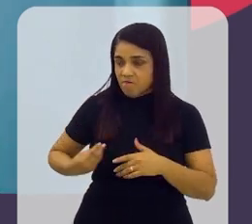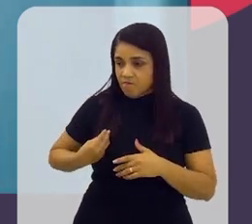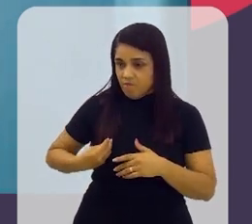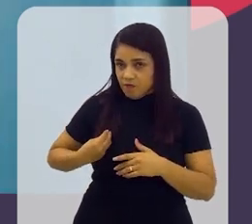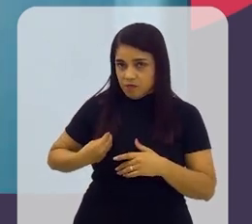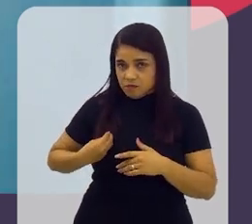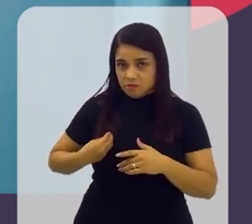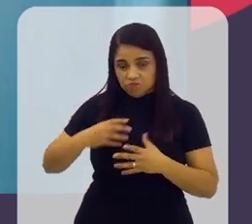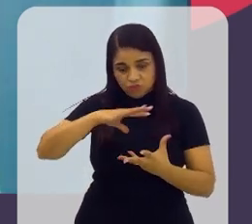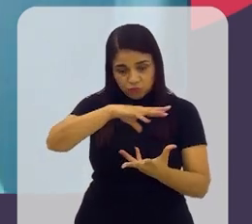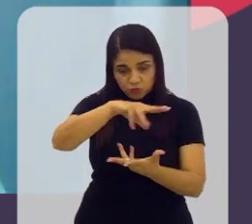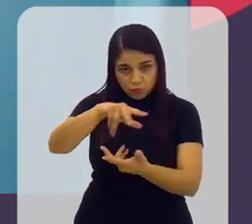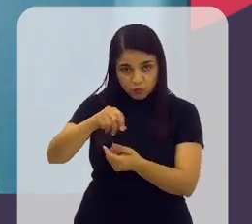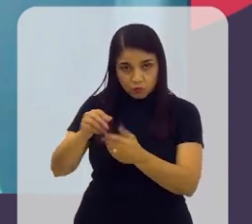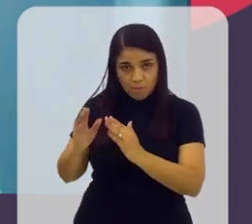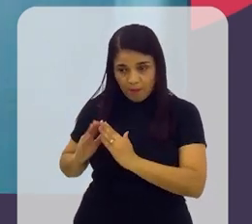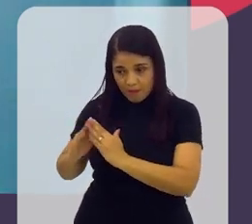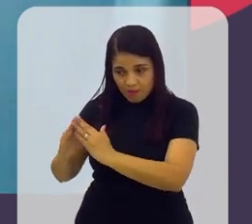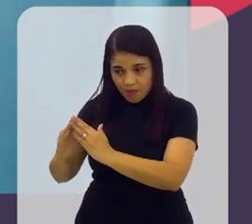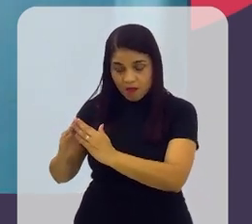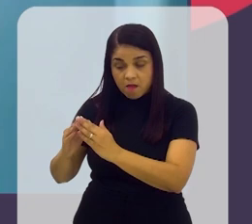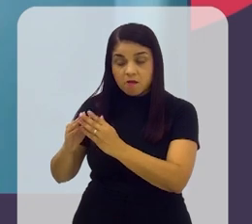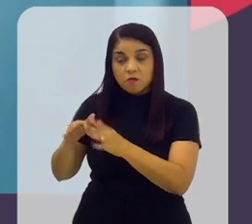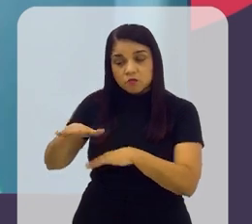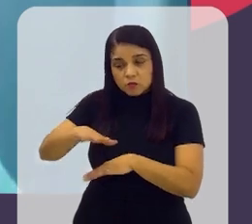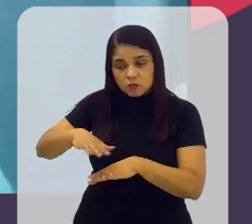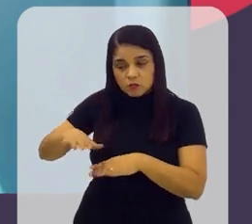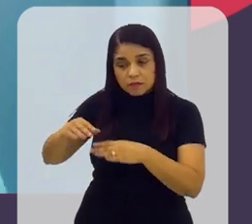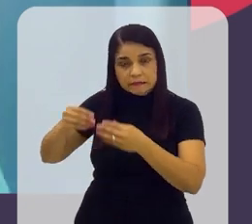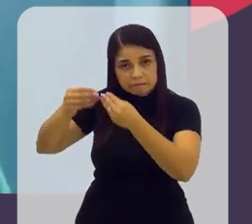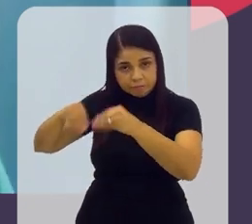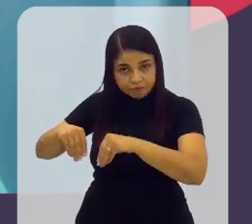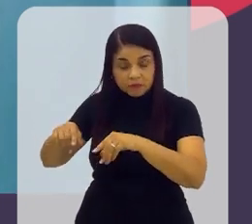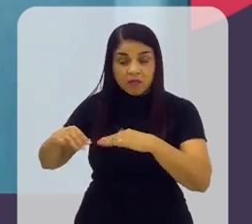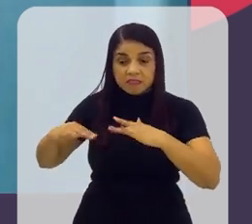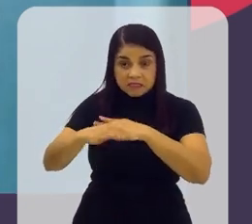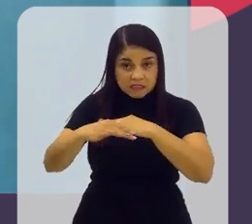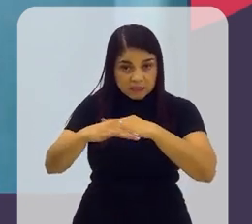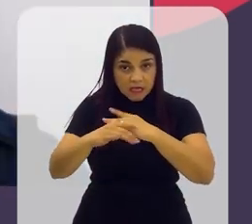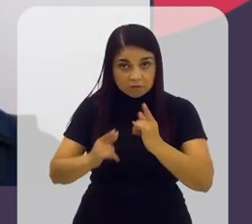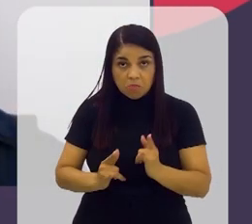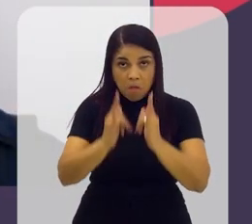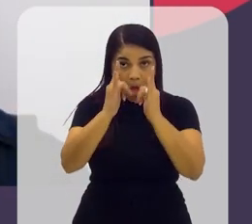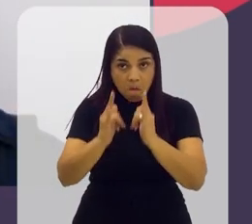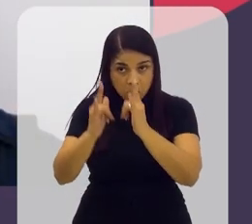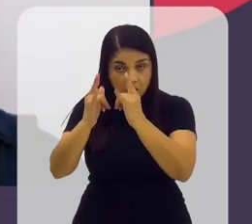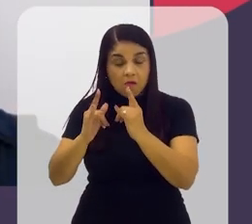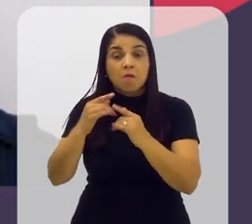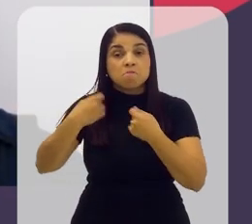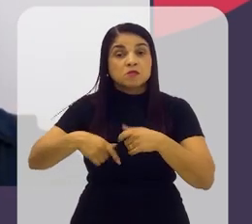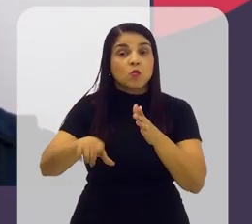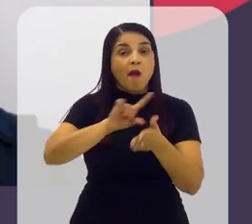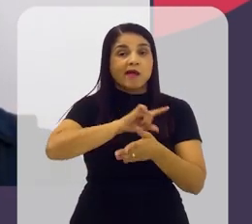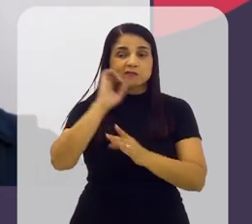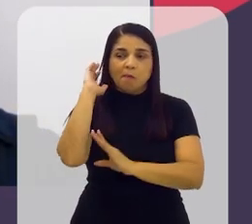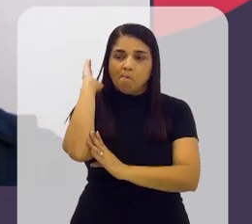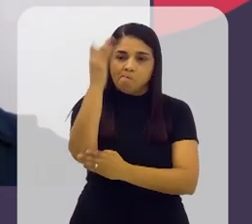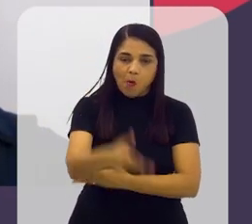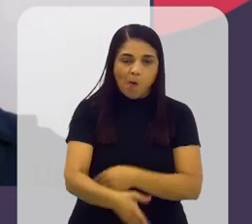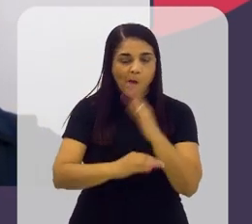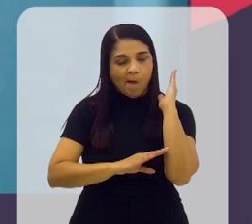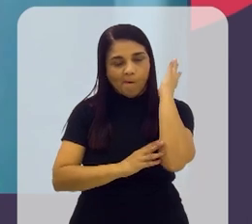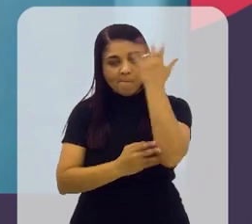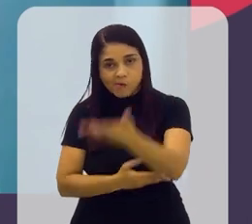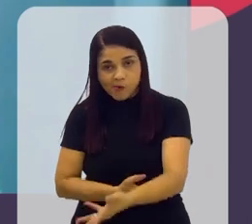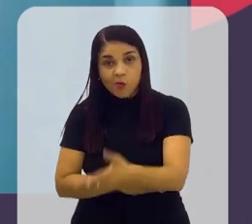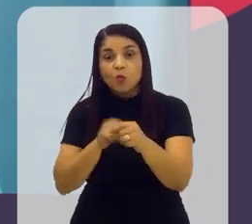vida no planeta, a gente acaba degradando os ambientes, né? Para construir cidades, a gente derrubou florestas, né? E com essas alterações desse ambiente, a gente